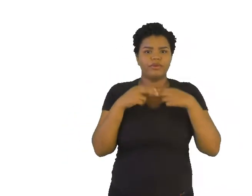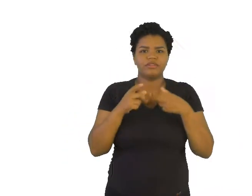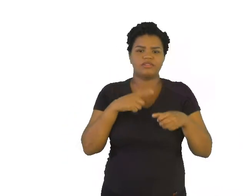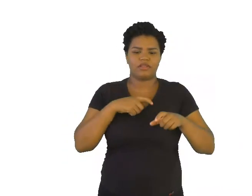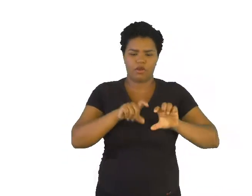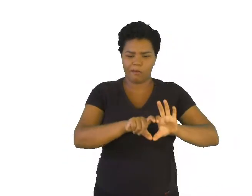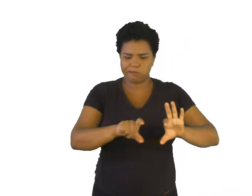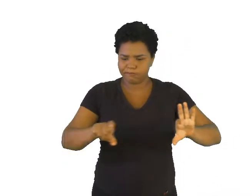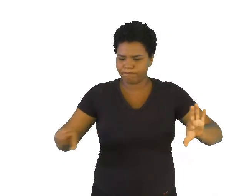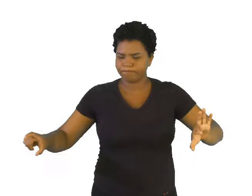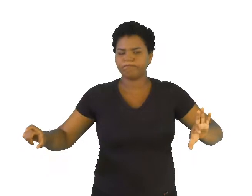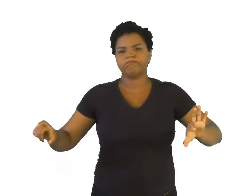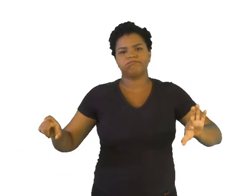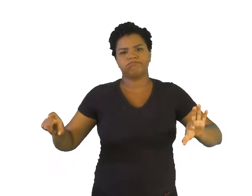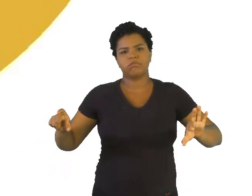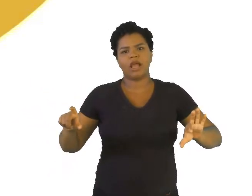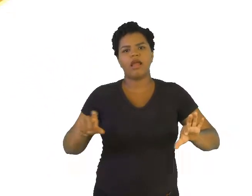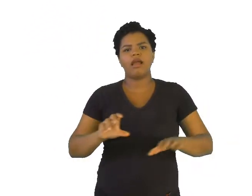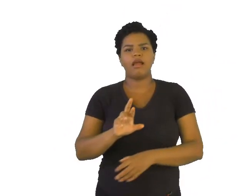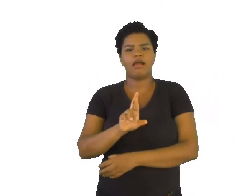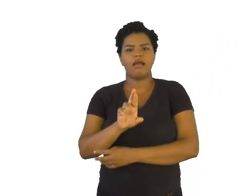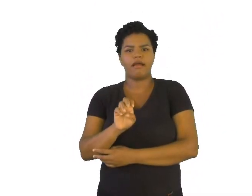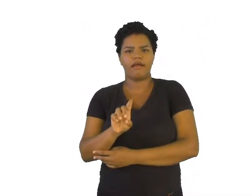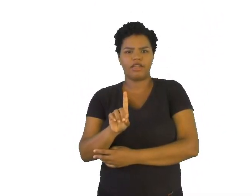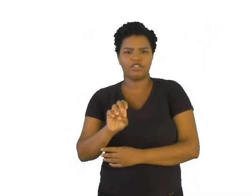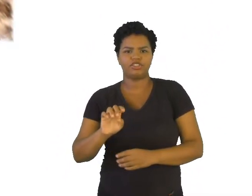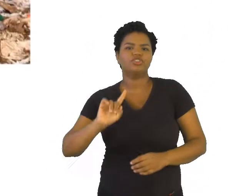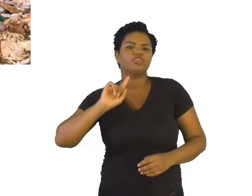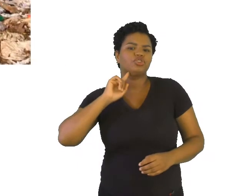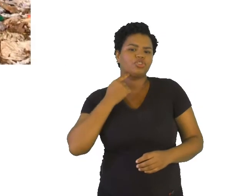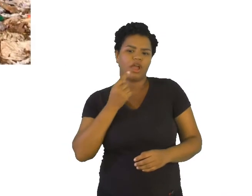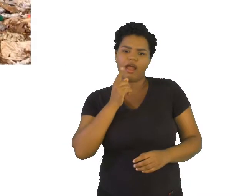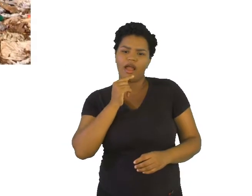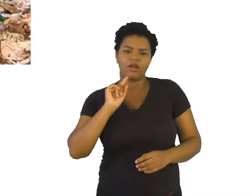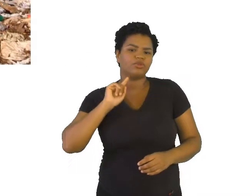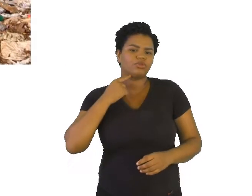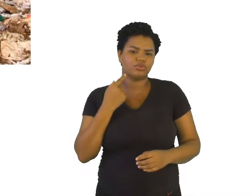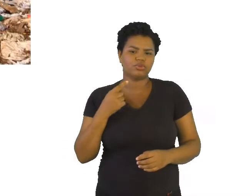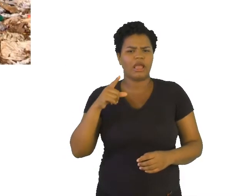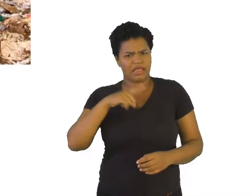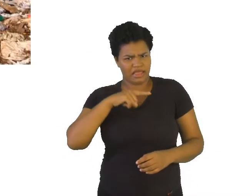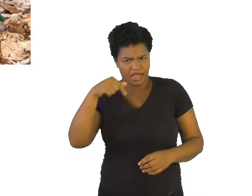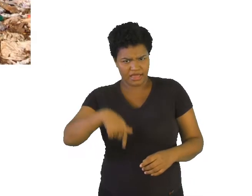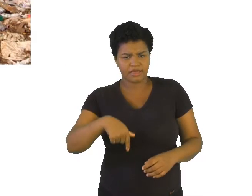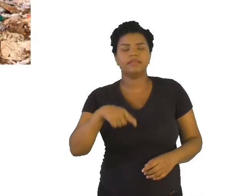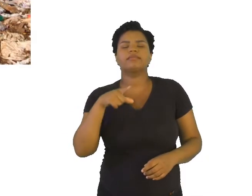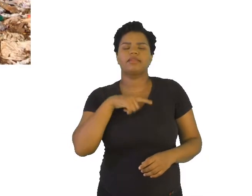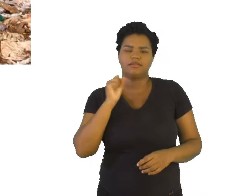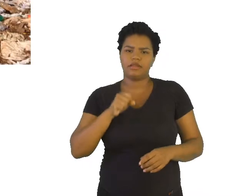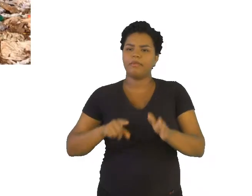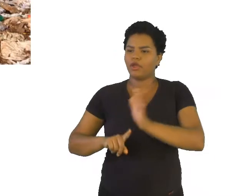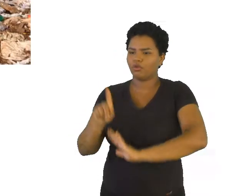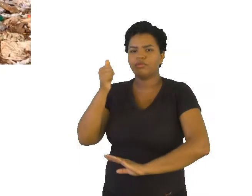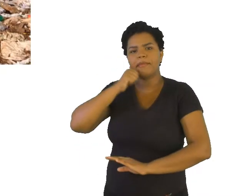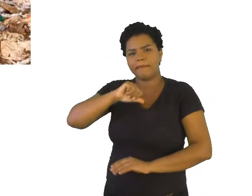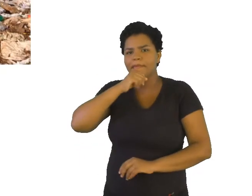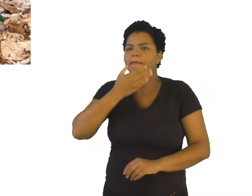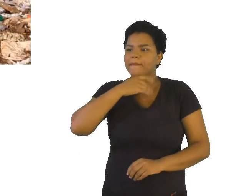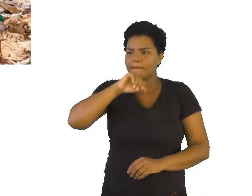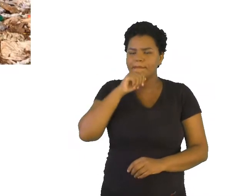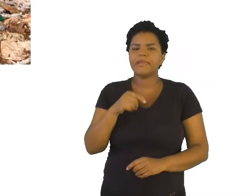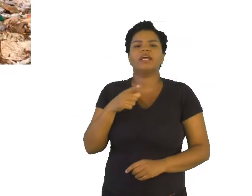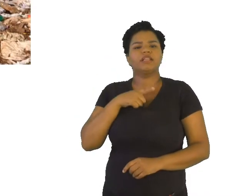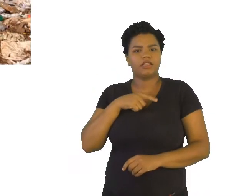professora, mas temos rede de esgoto aqui? Temos, pode procurar o papai e a mamãe que eles vão te informar que existe a rede de esgoto para quê? Para o